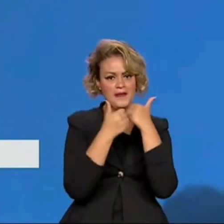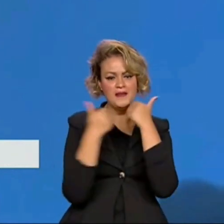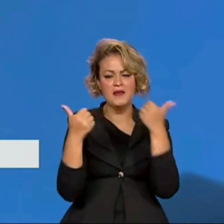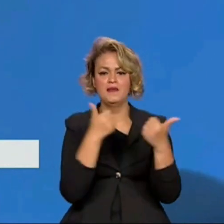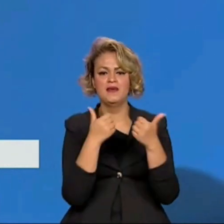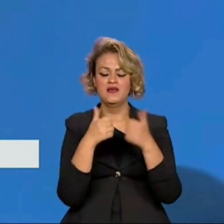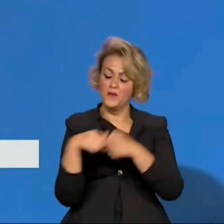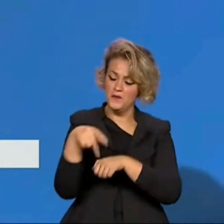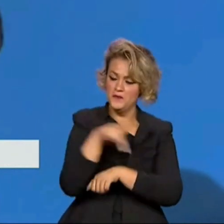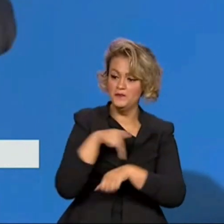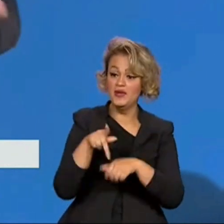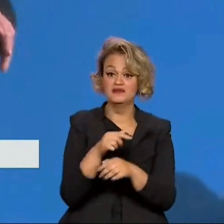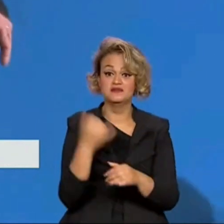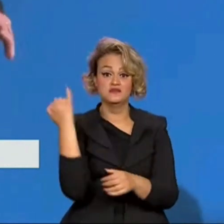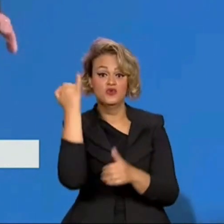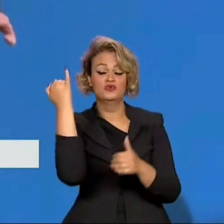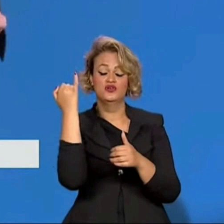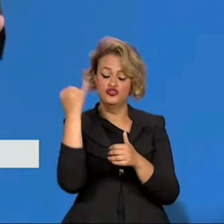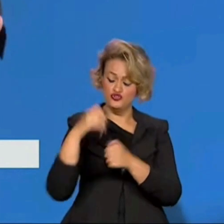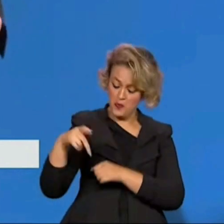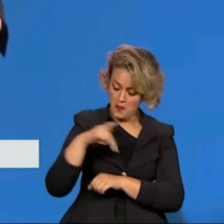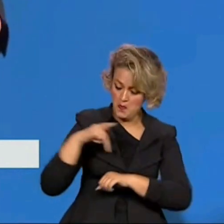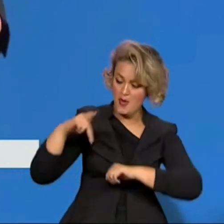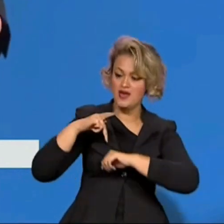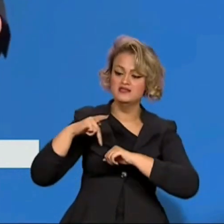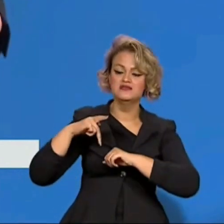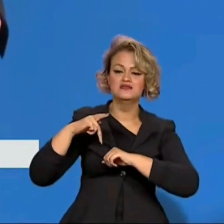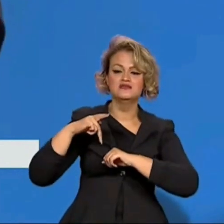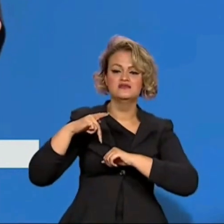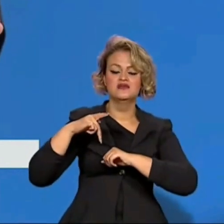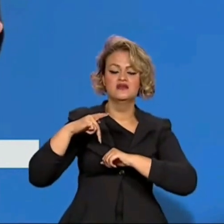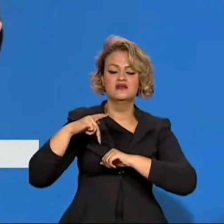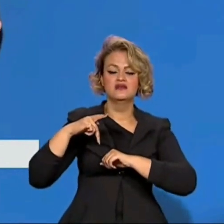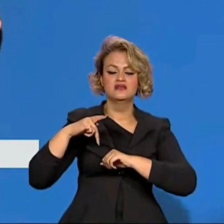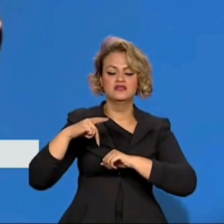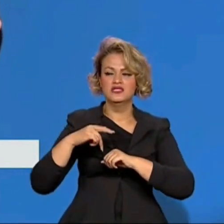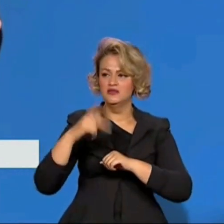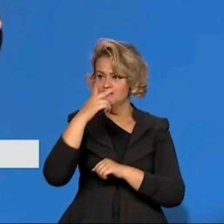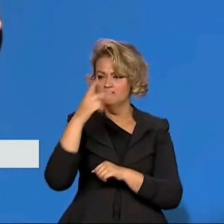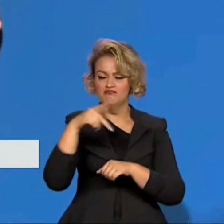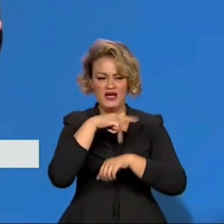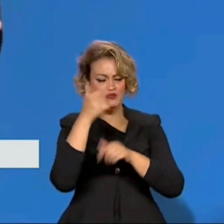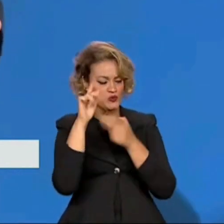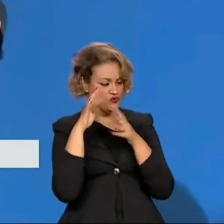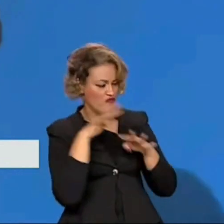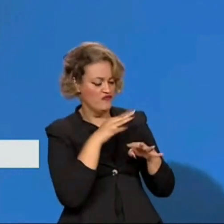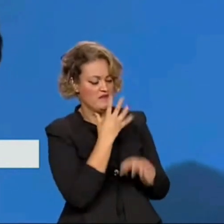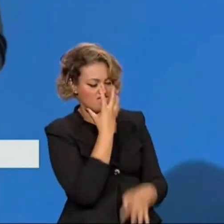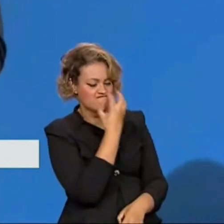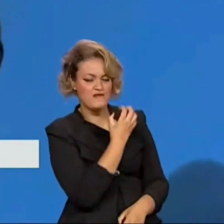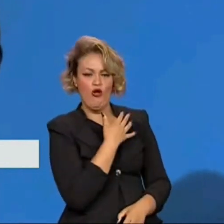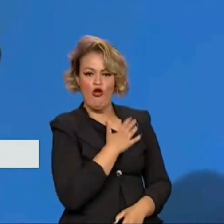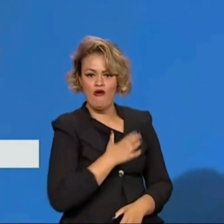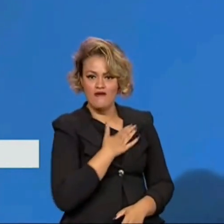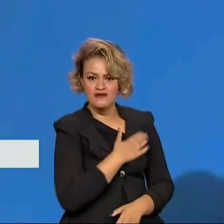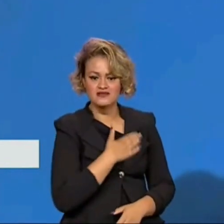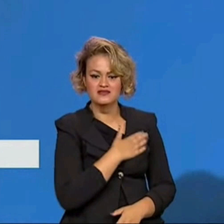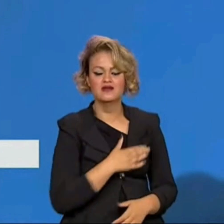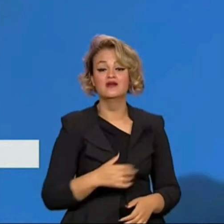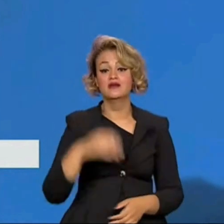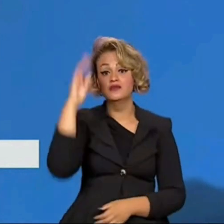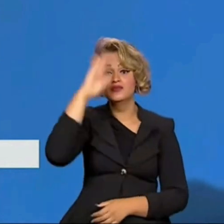país importante. O Brasil está preparado para voltar a ser um país atraente. E o Brasil quer